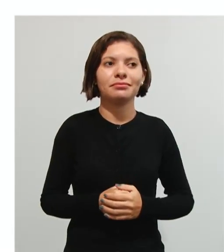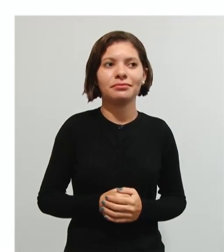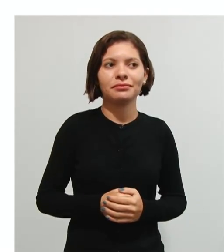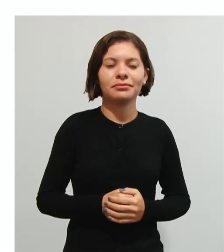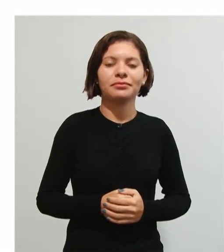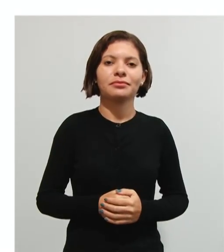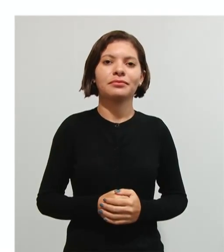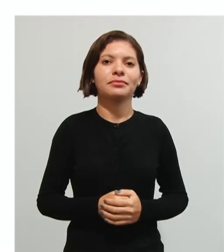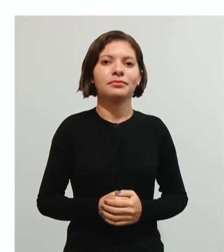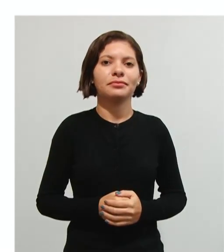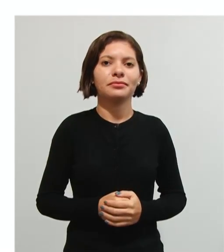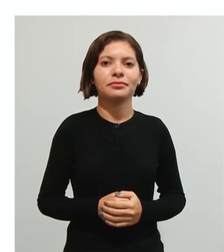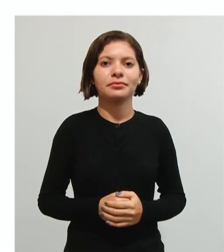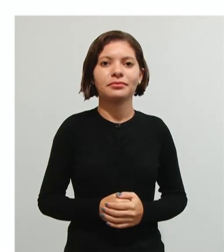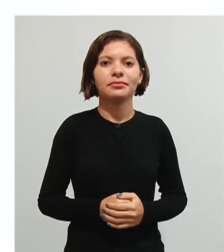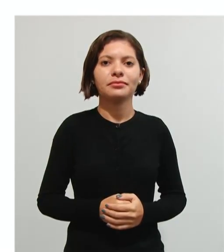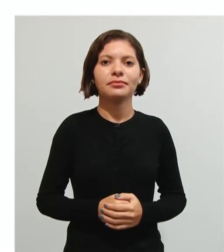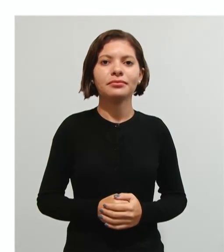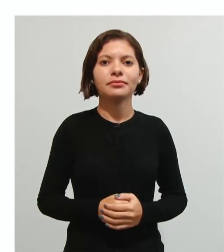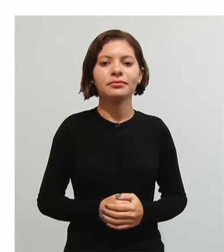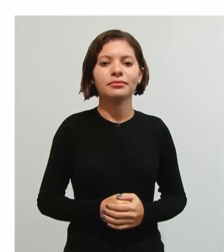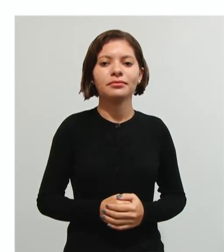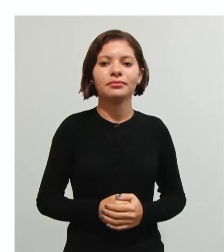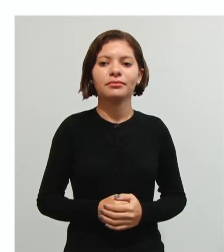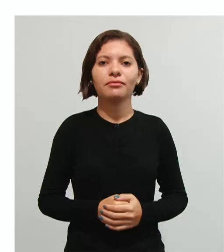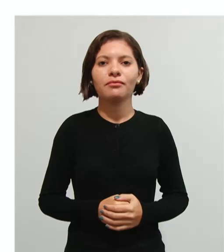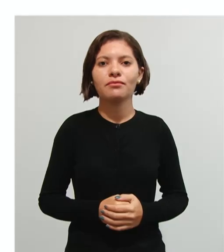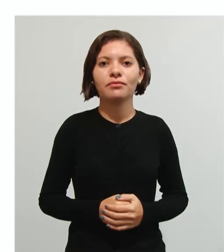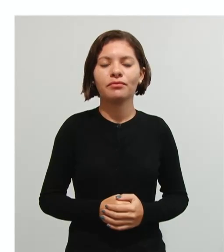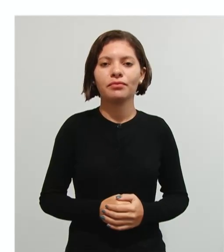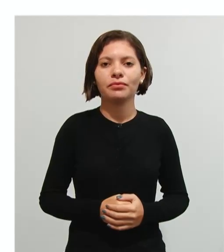pode ser considerado científico?